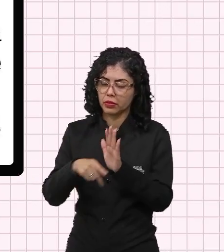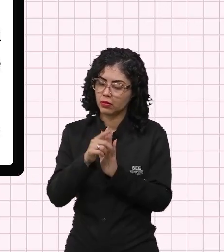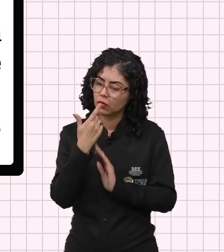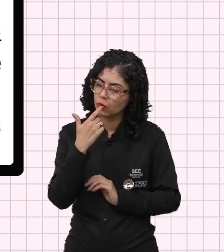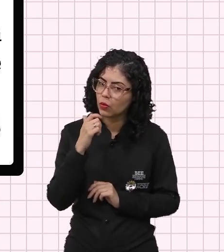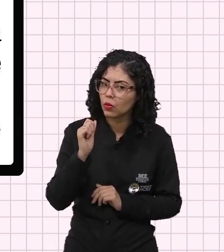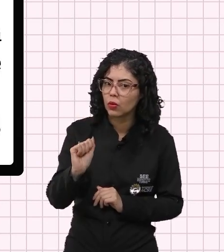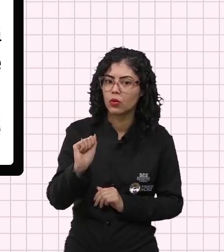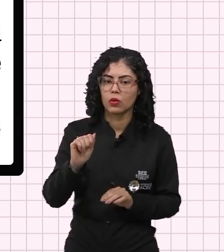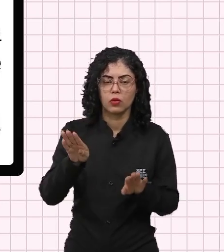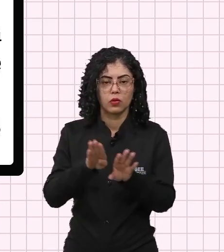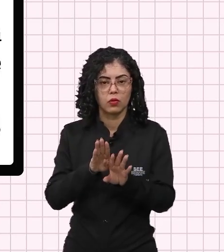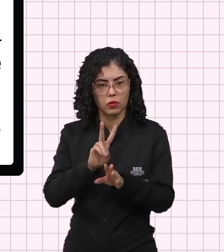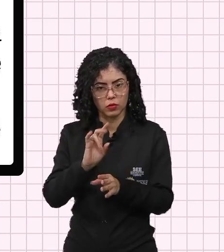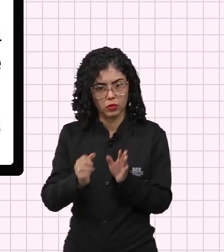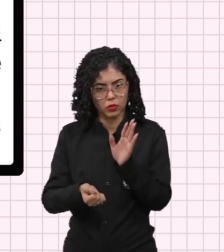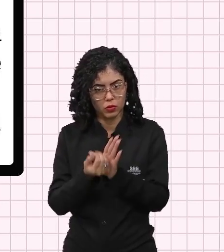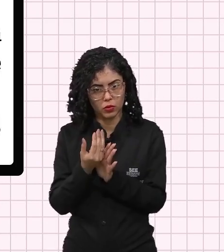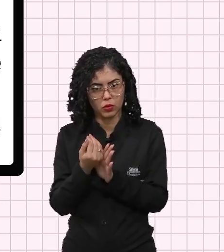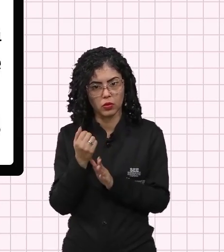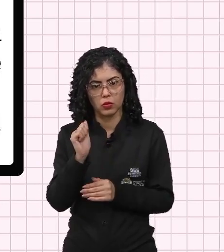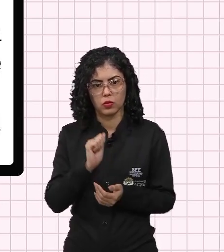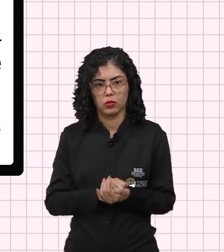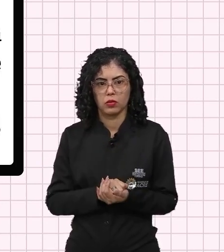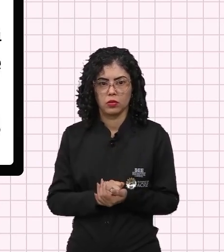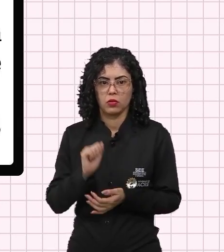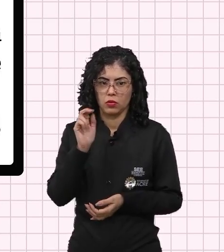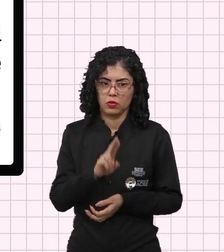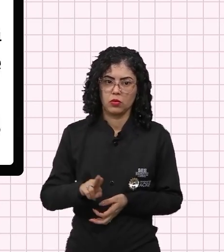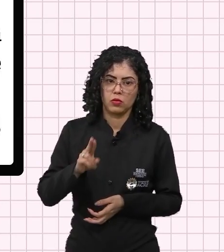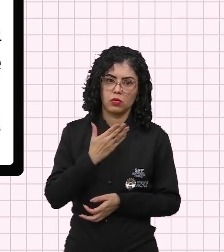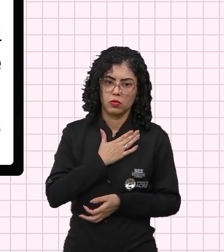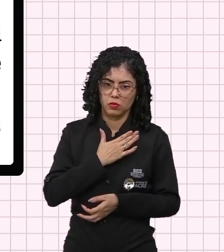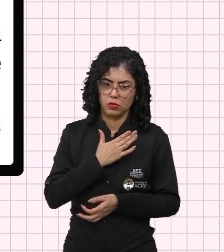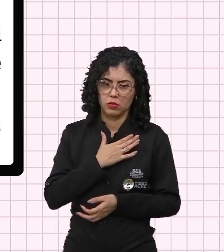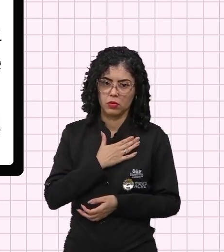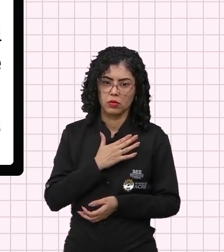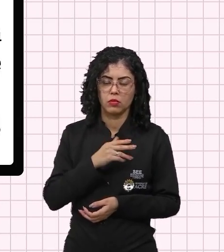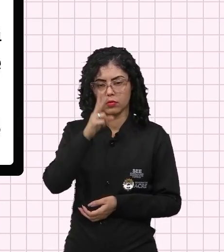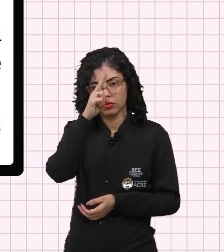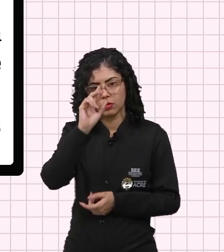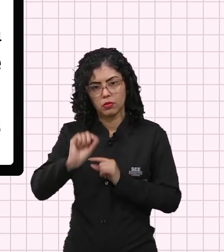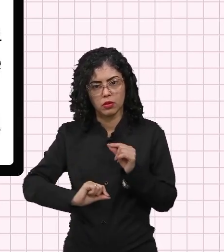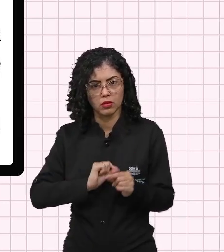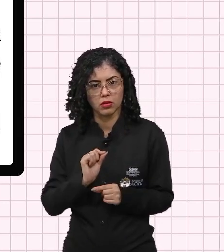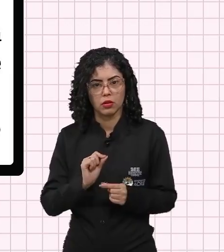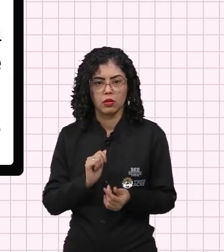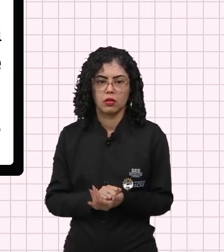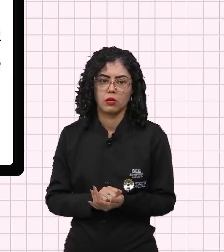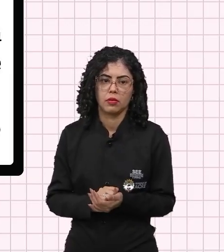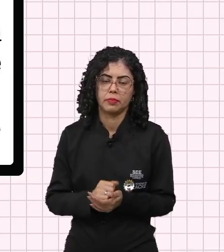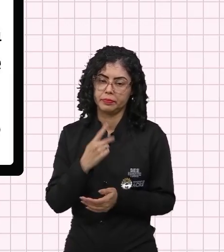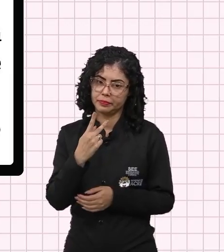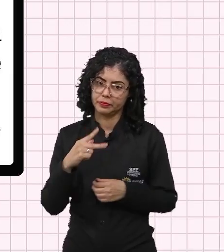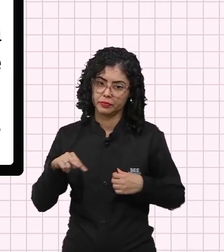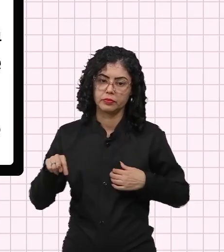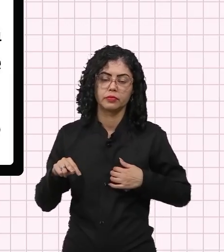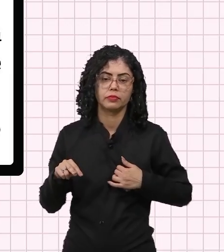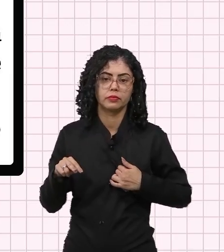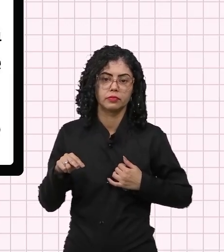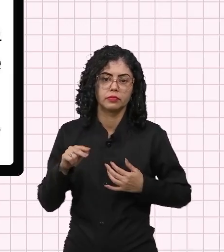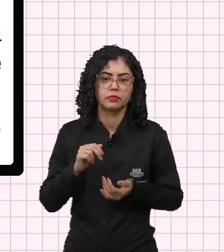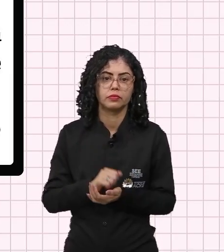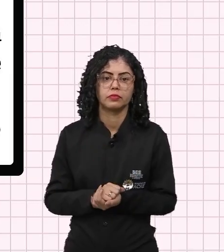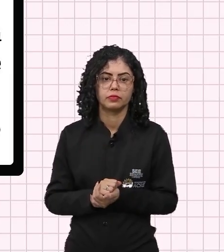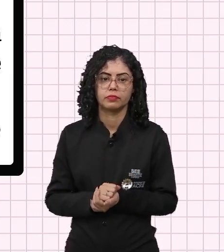vão posicionar o autor. O uso de minha, lembra o que é minha? É um pronome, né? Um